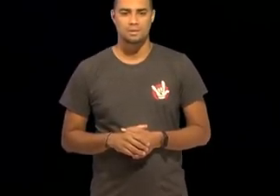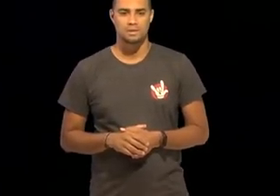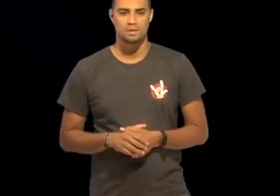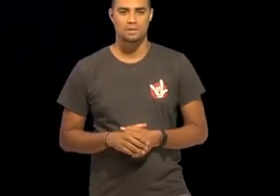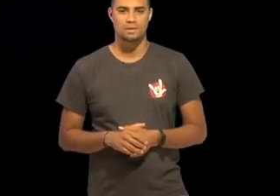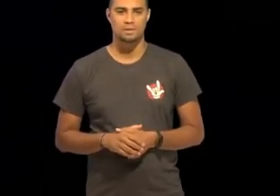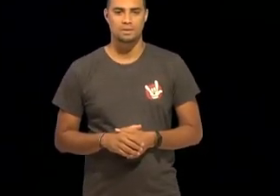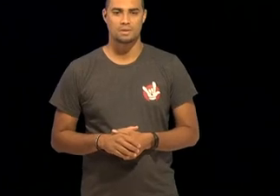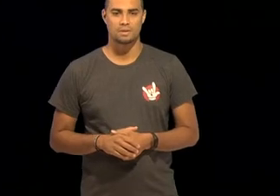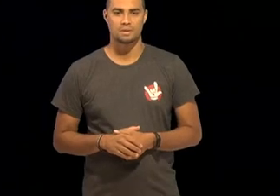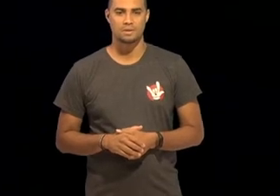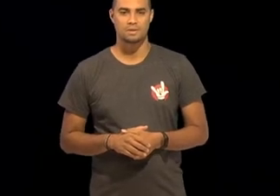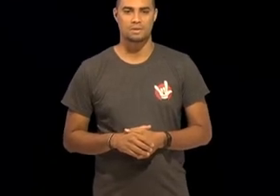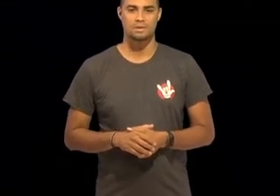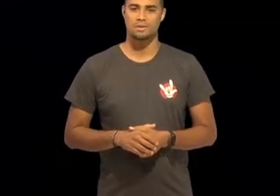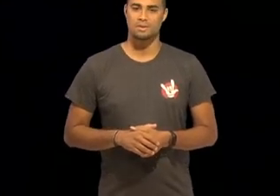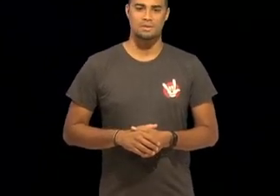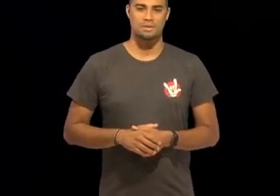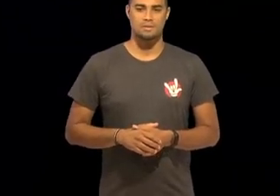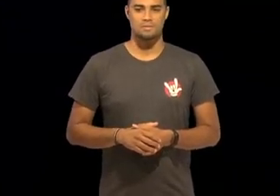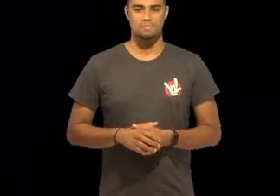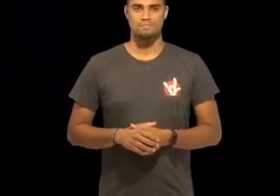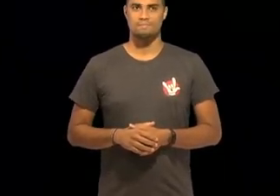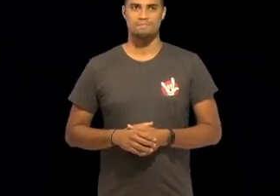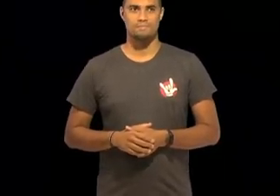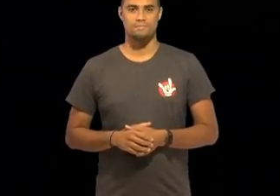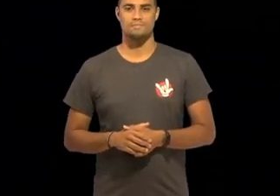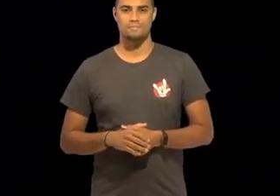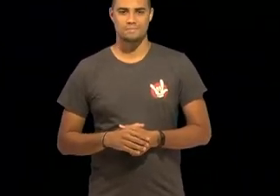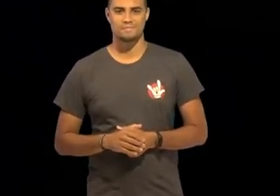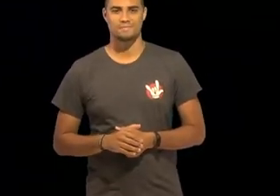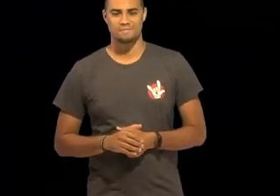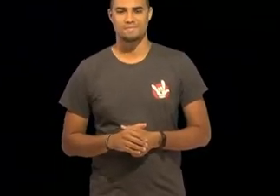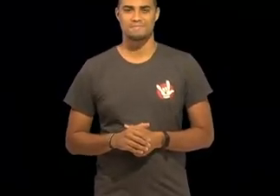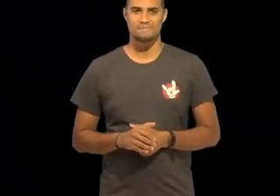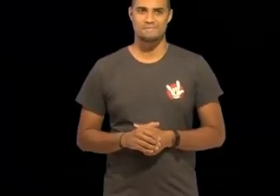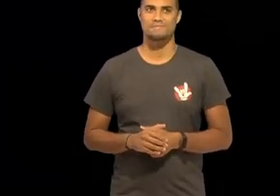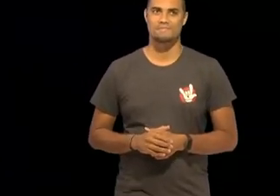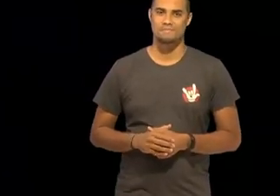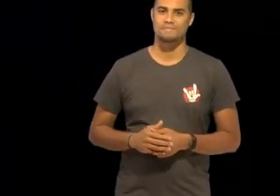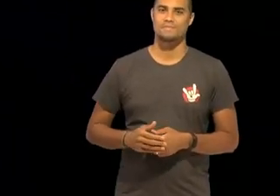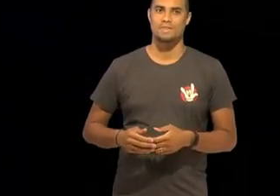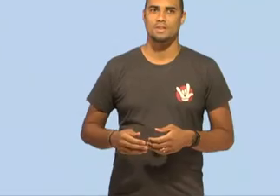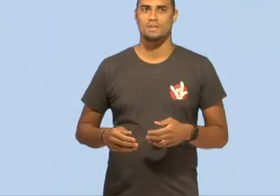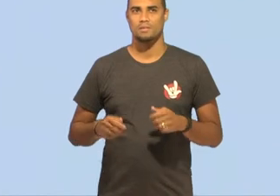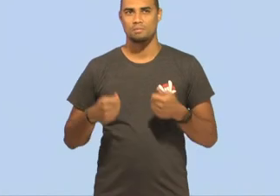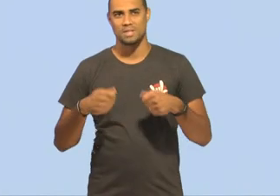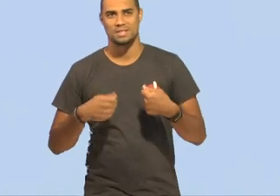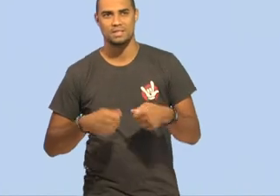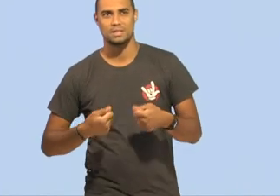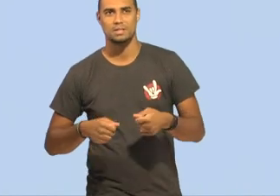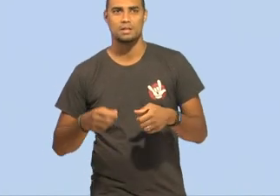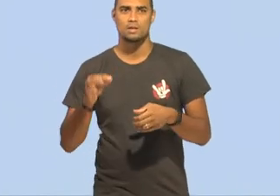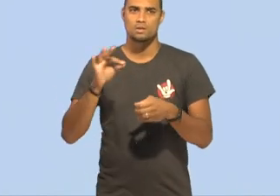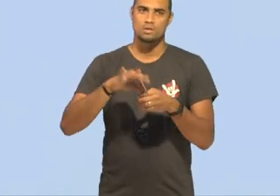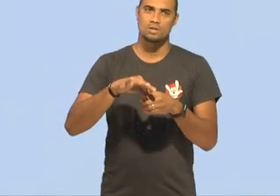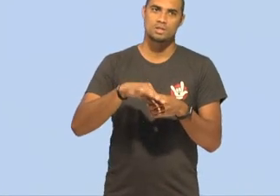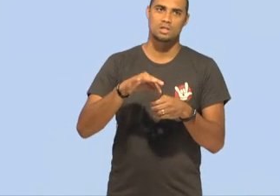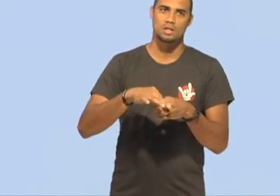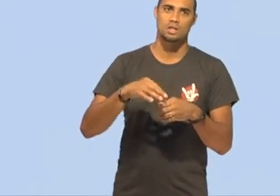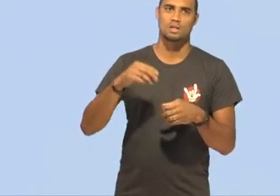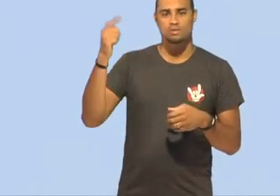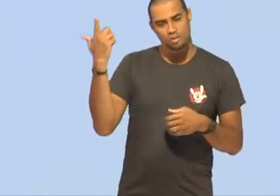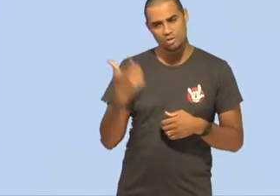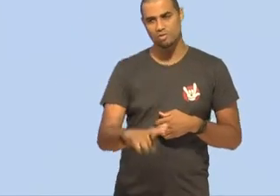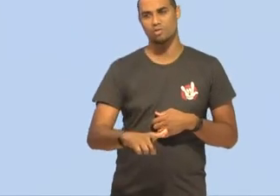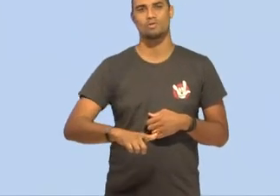dele está aberto. Perfil fechado. Então, vamos fazer o sorteio de novo. Ele tinha que estar com o perfil aberto, gente. Lembra que a gente falou? Perdeu,